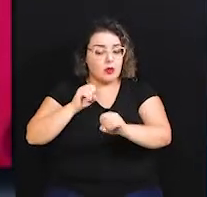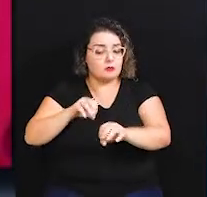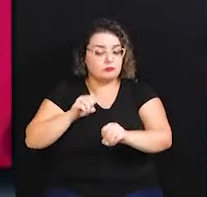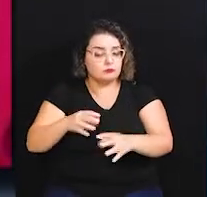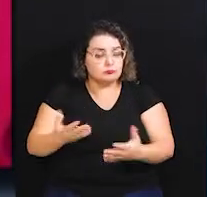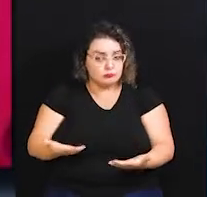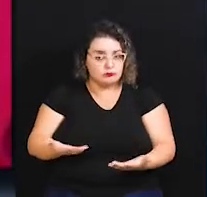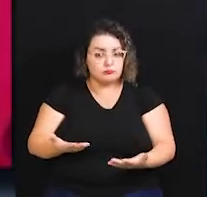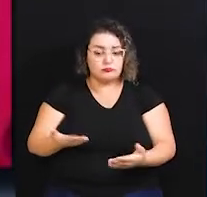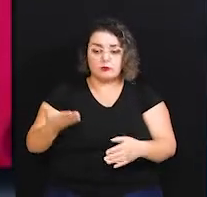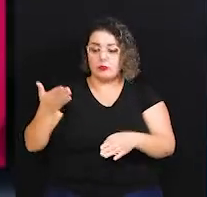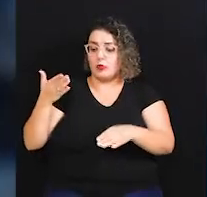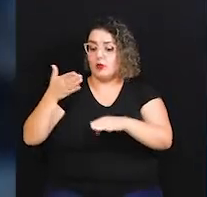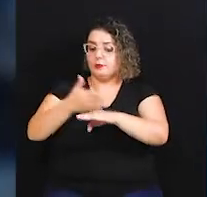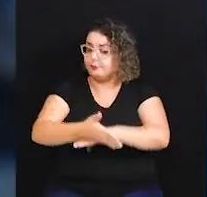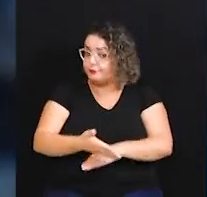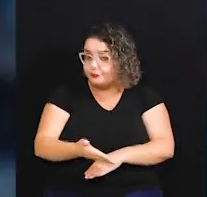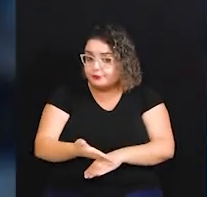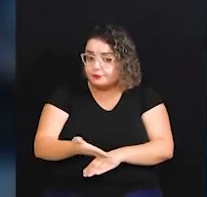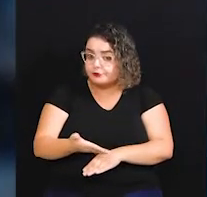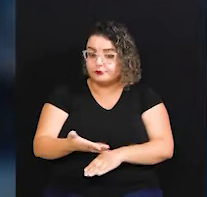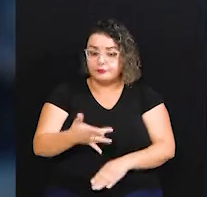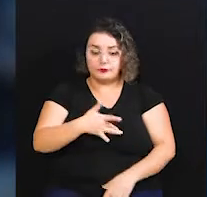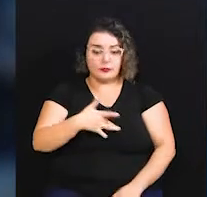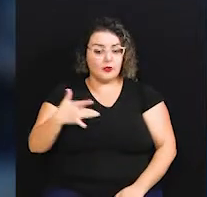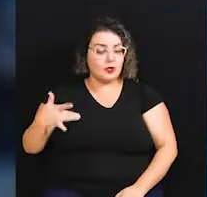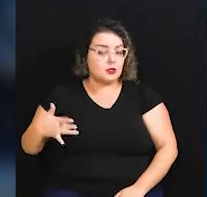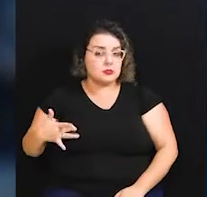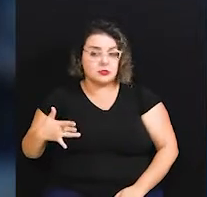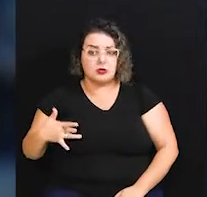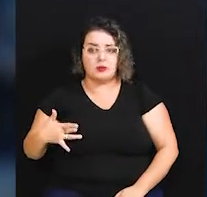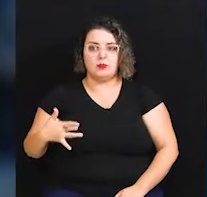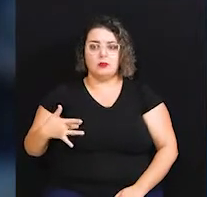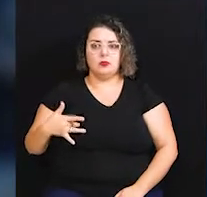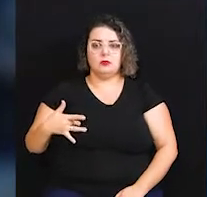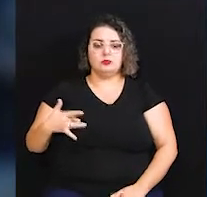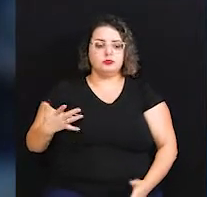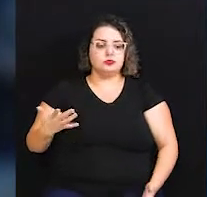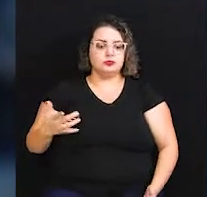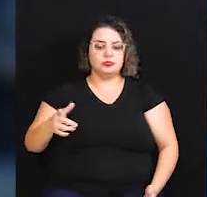educação, ter acesso à saúde.